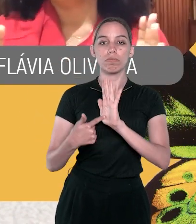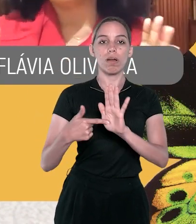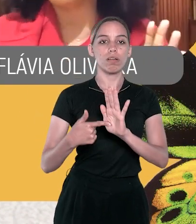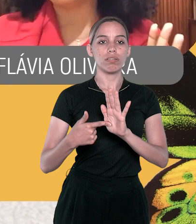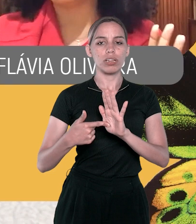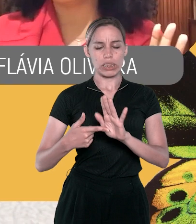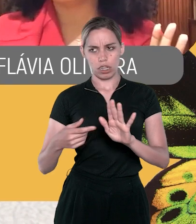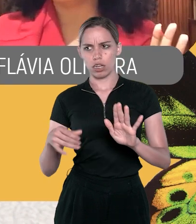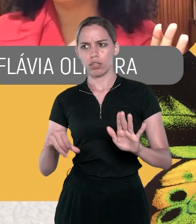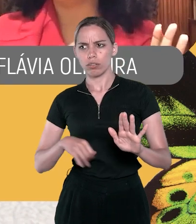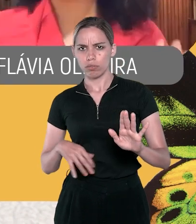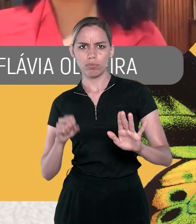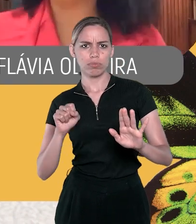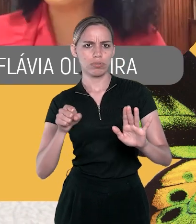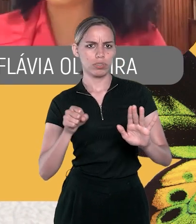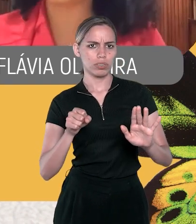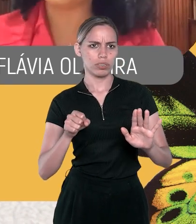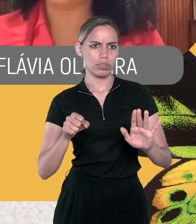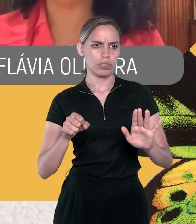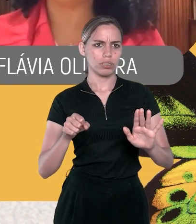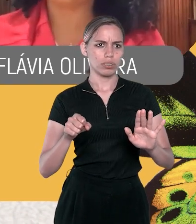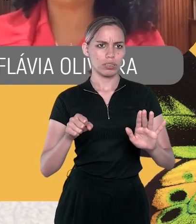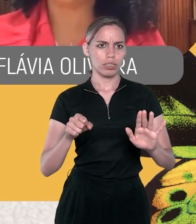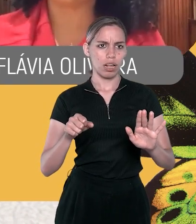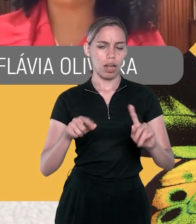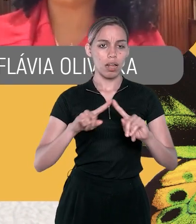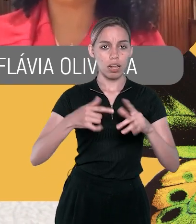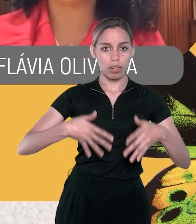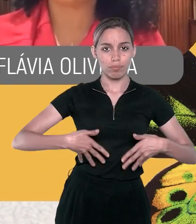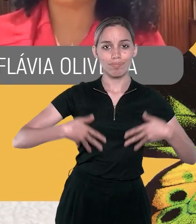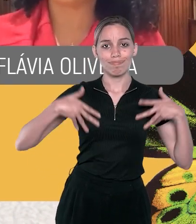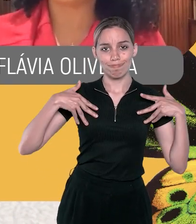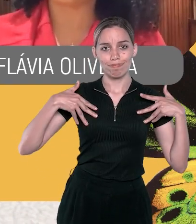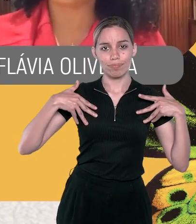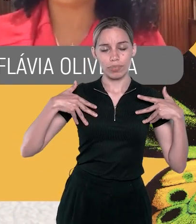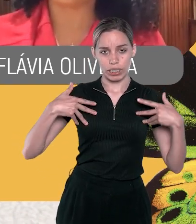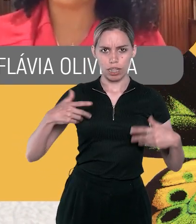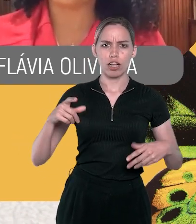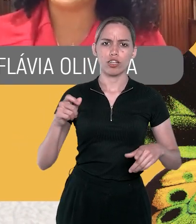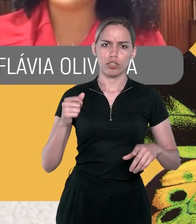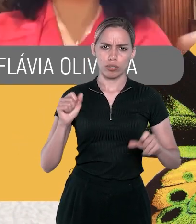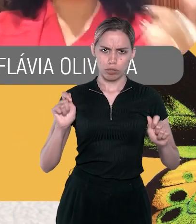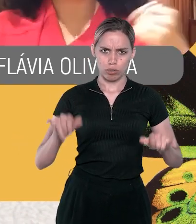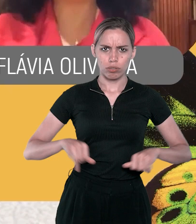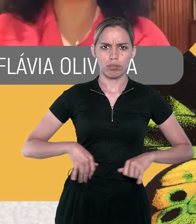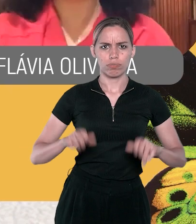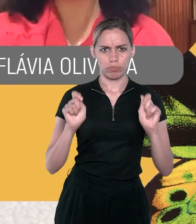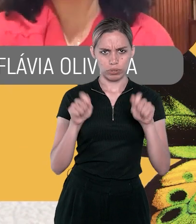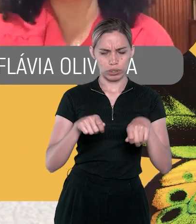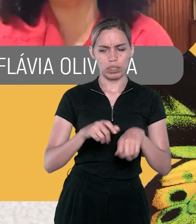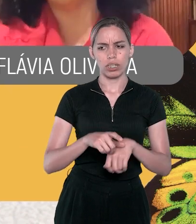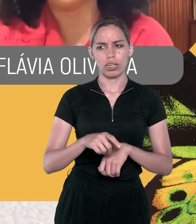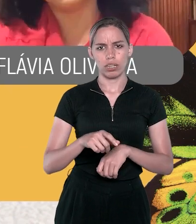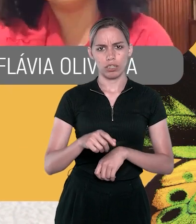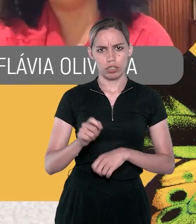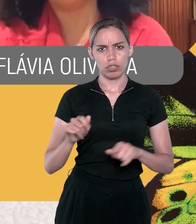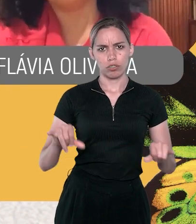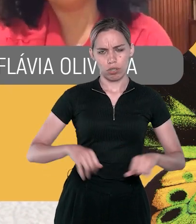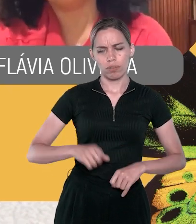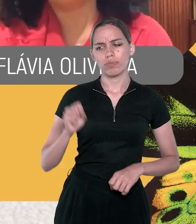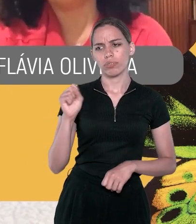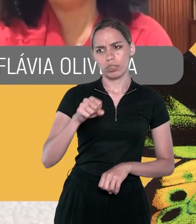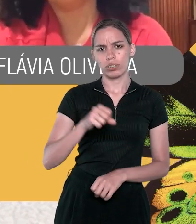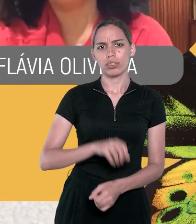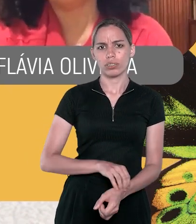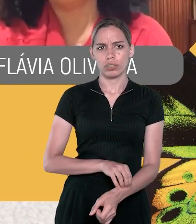tem muita pancada. Pois né? e Ainda tem muita pancada. Ainda tem